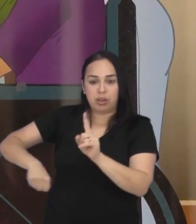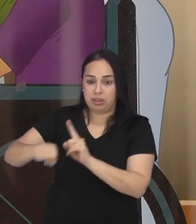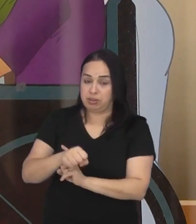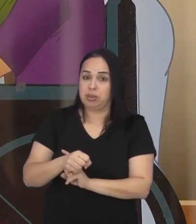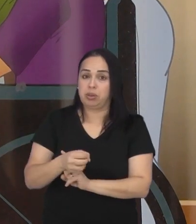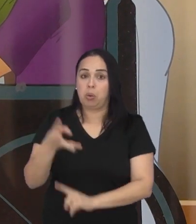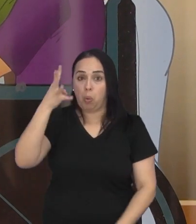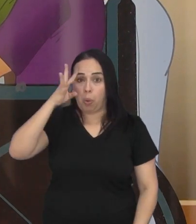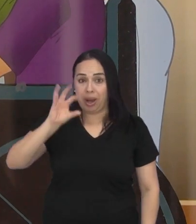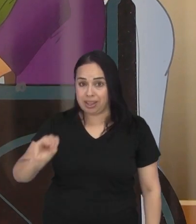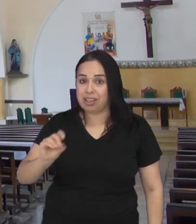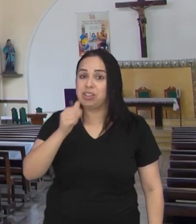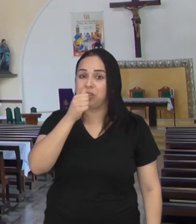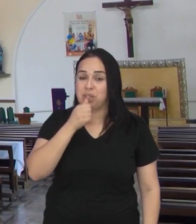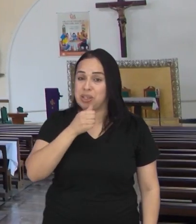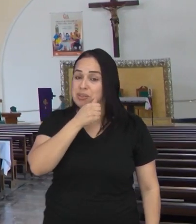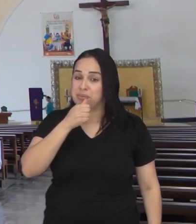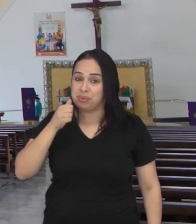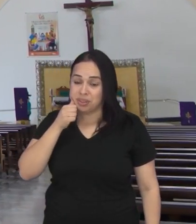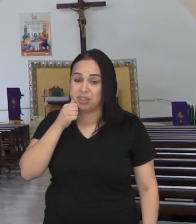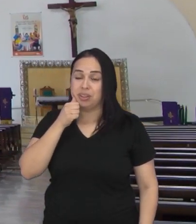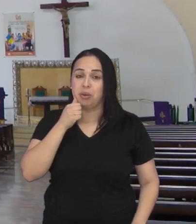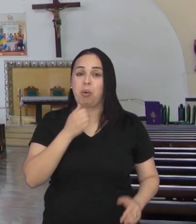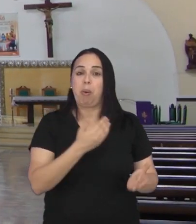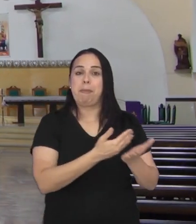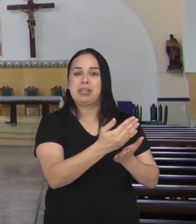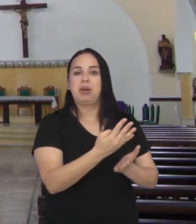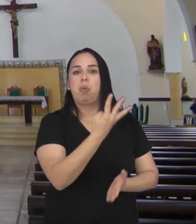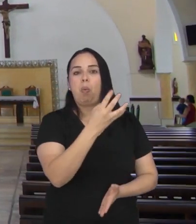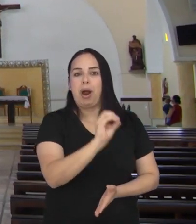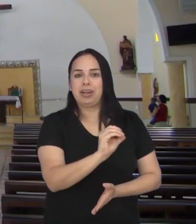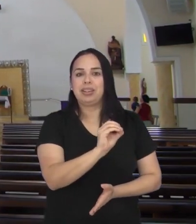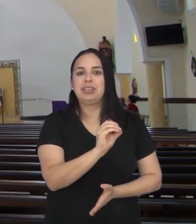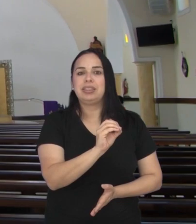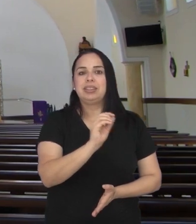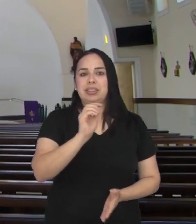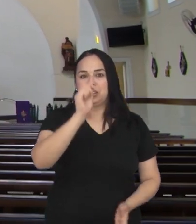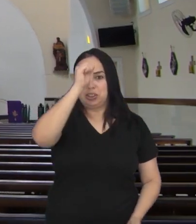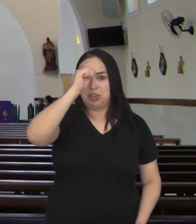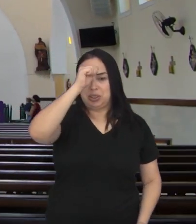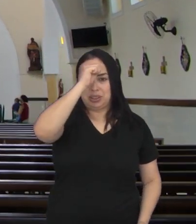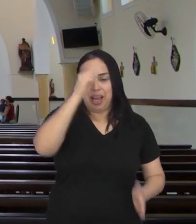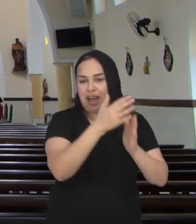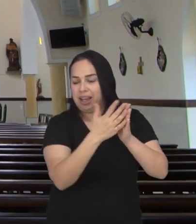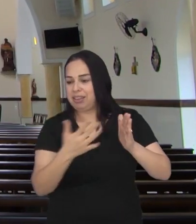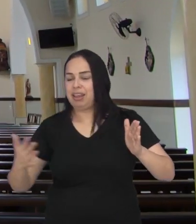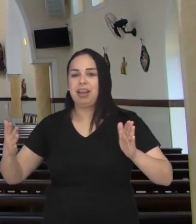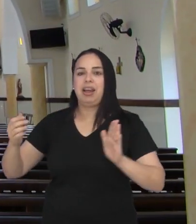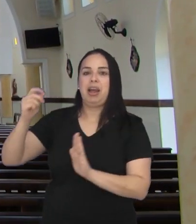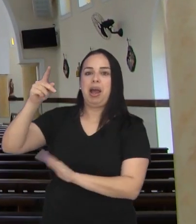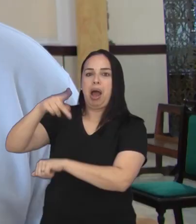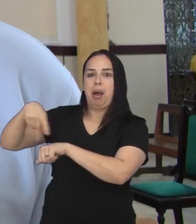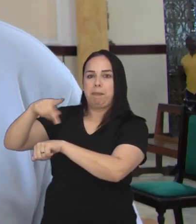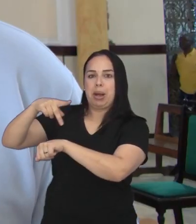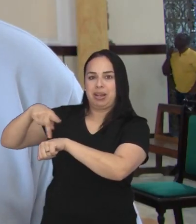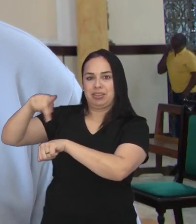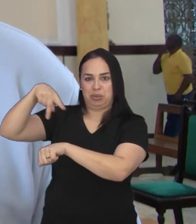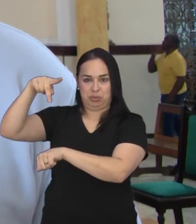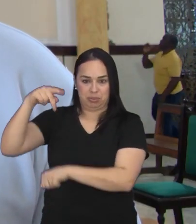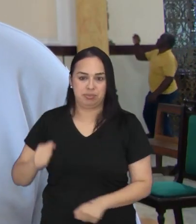vermelhos. O tratamento indicado varia de acordo com o tipo de leucemia. E a Câmara de São José também